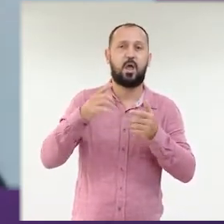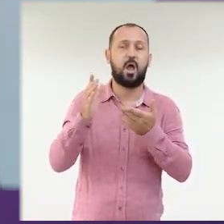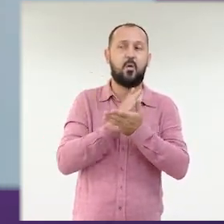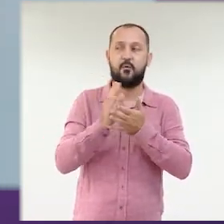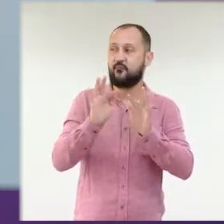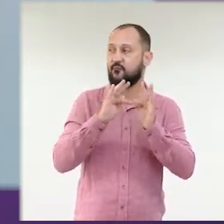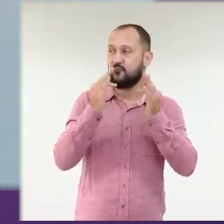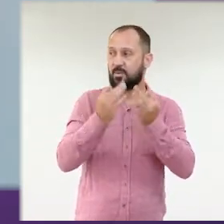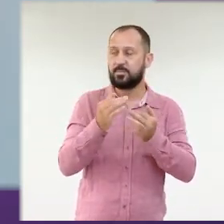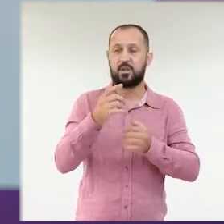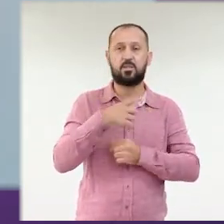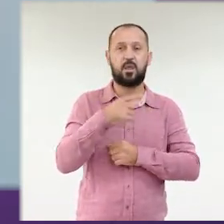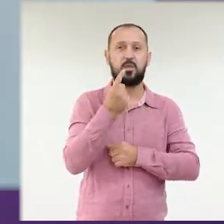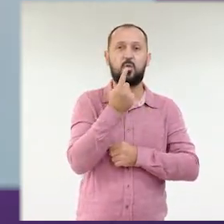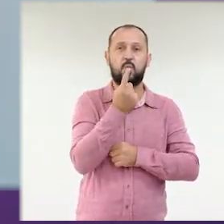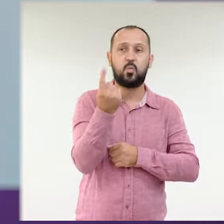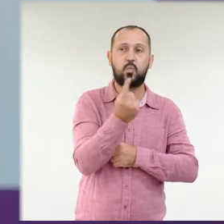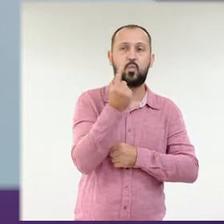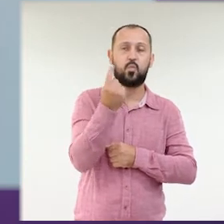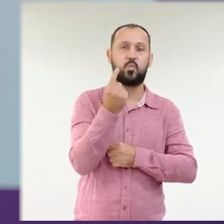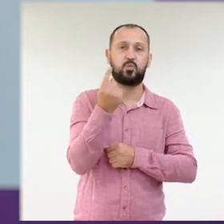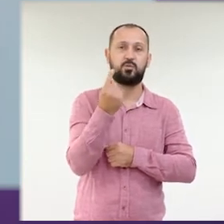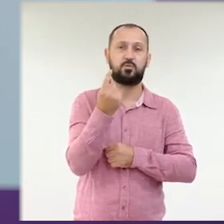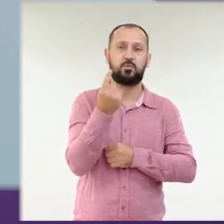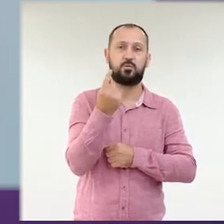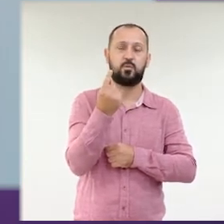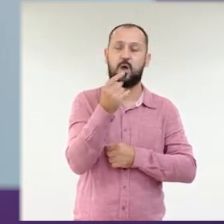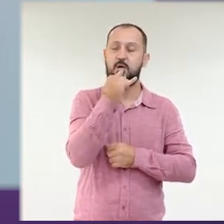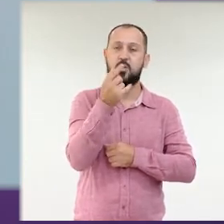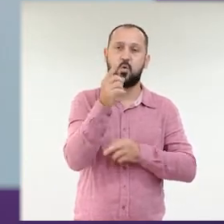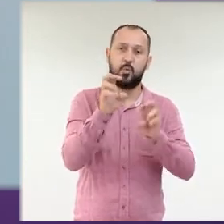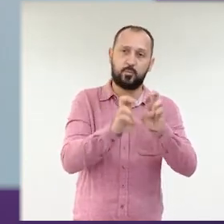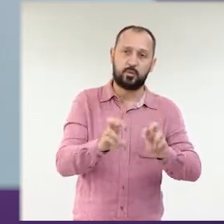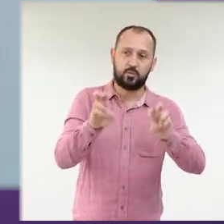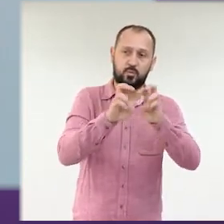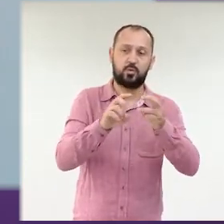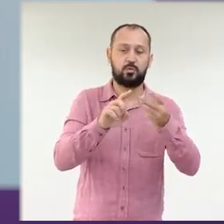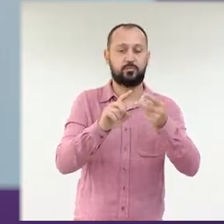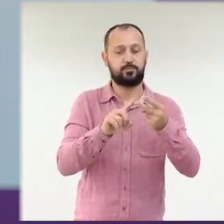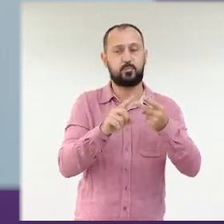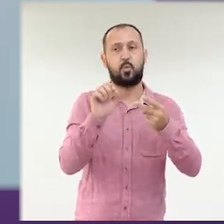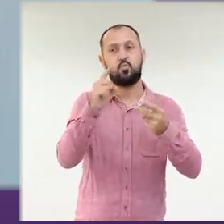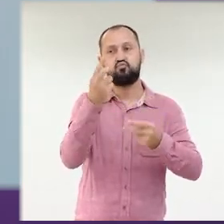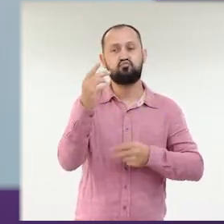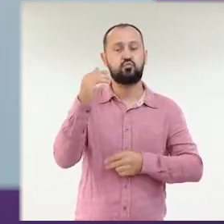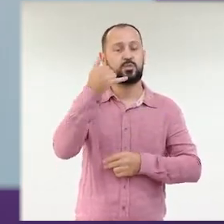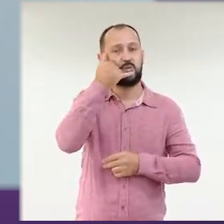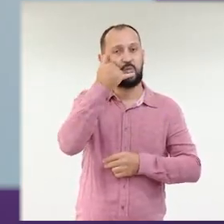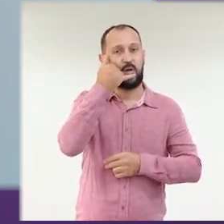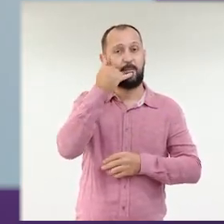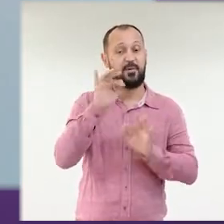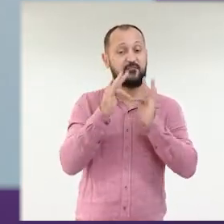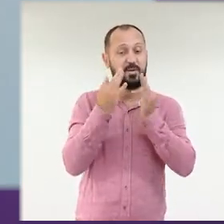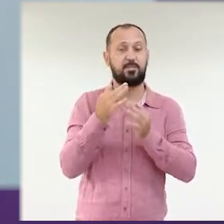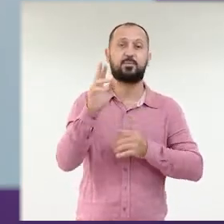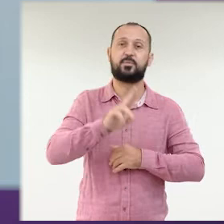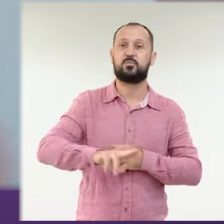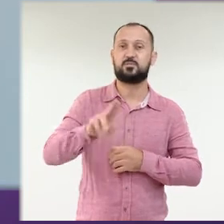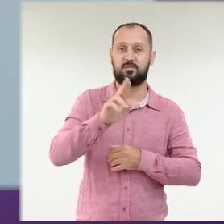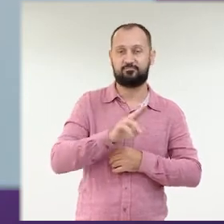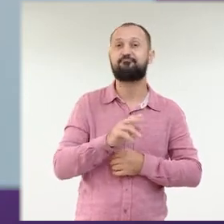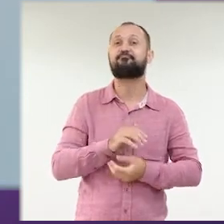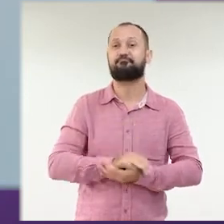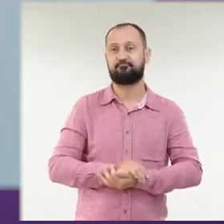pandêmicas, são famílias que às vezes só têm um único acesso, então só um computador ou só um celular na família inteira